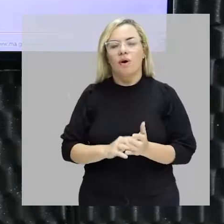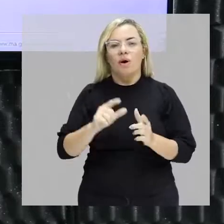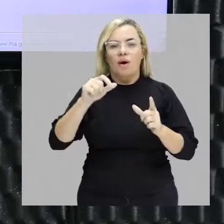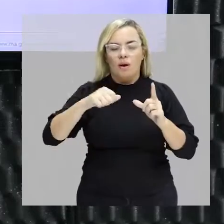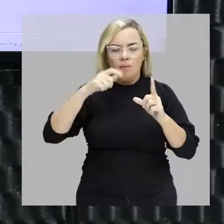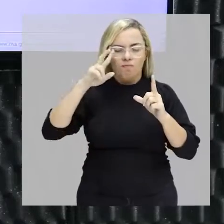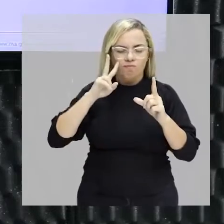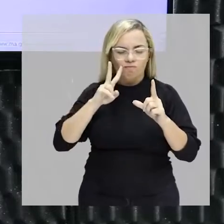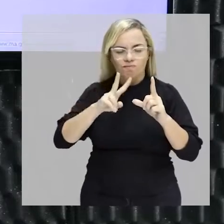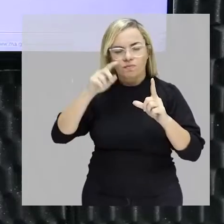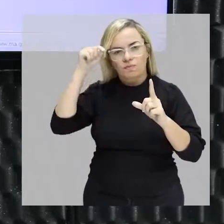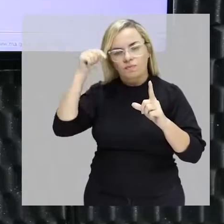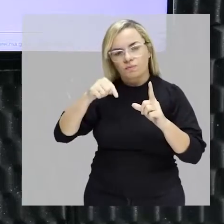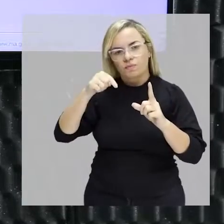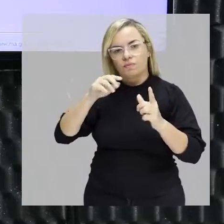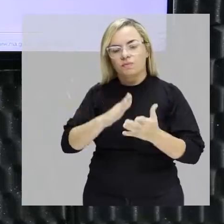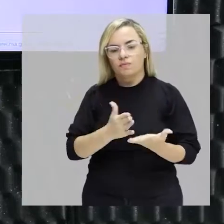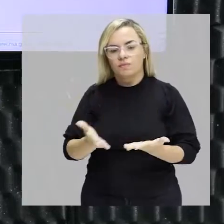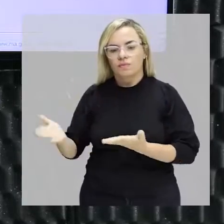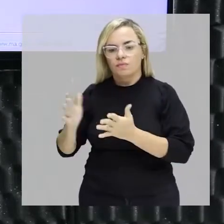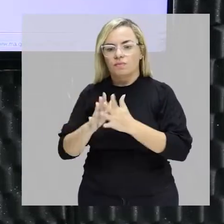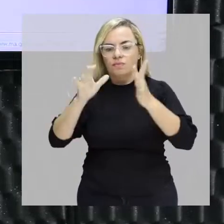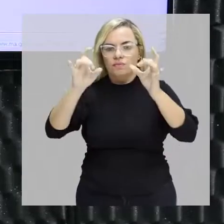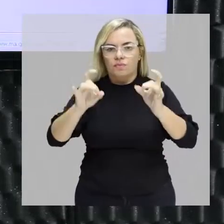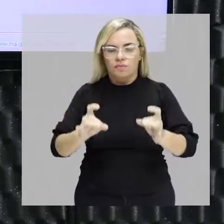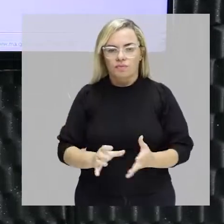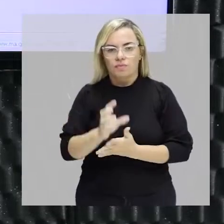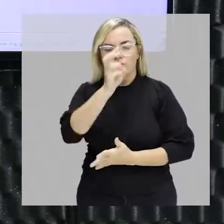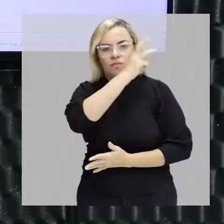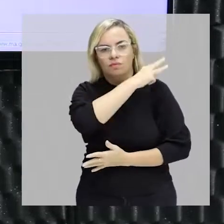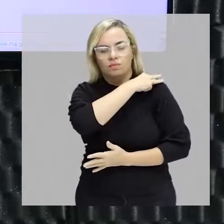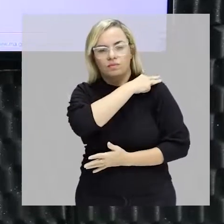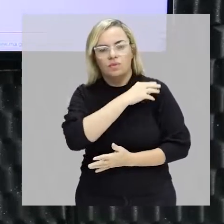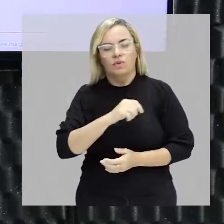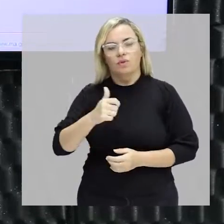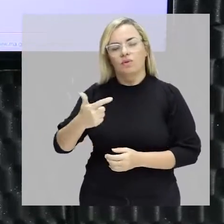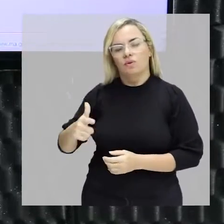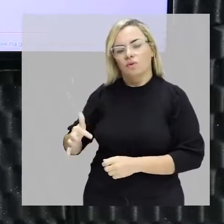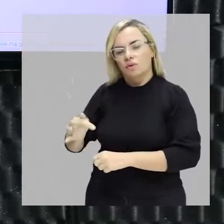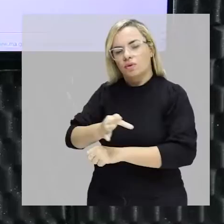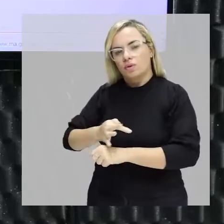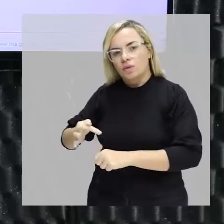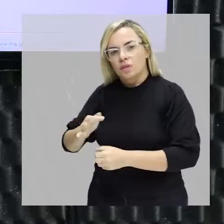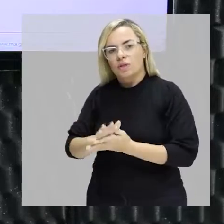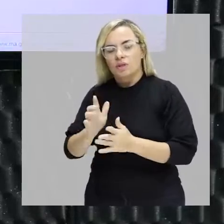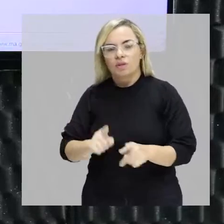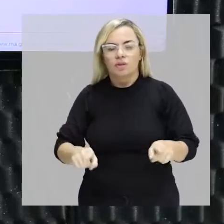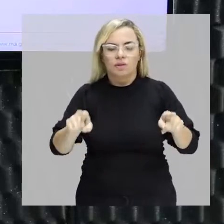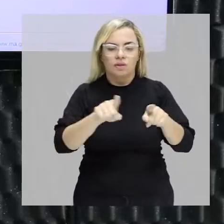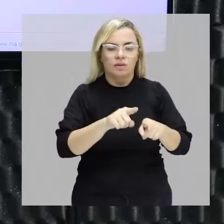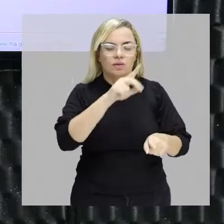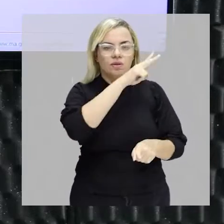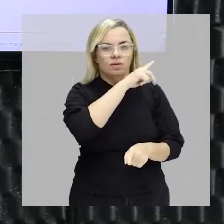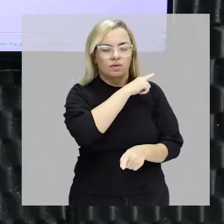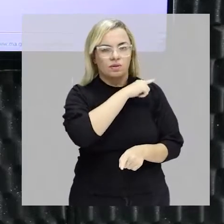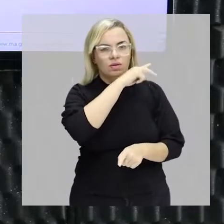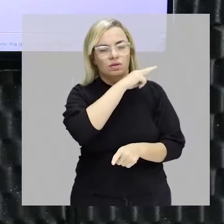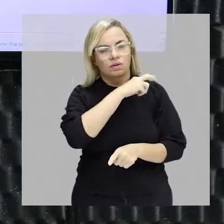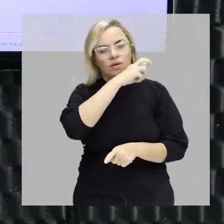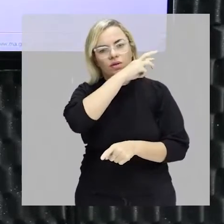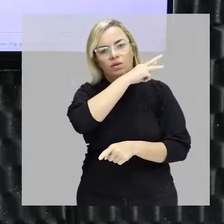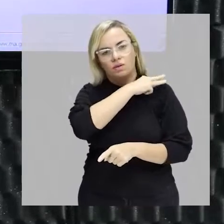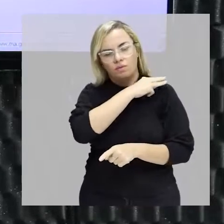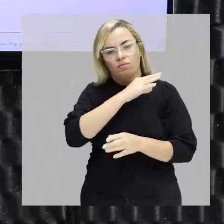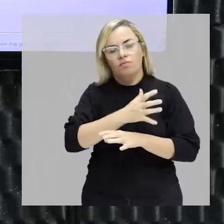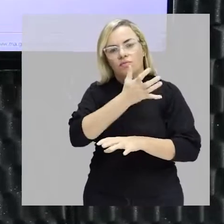nossas aulas, tanto as específicas para o terceirão não tira férias, quanto as que são voltadas para todas as disciplinas do ensino médio,